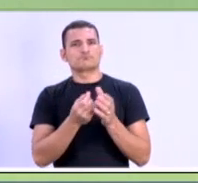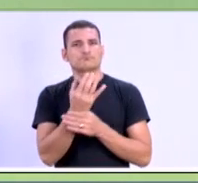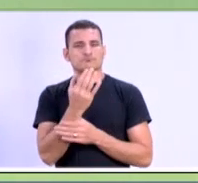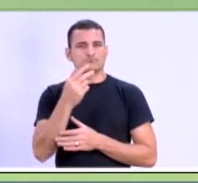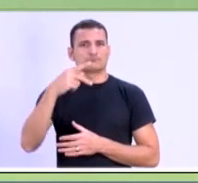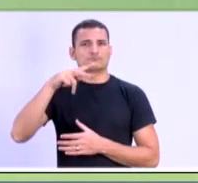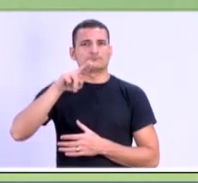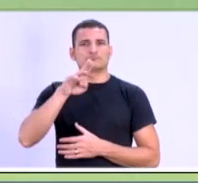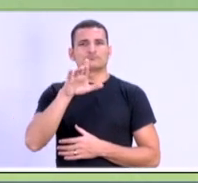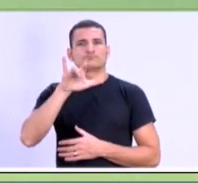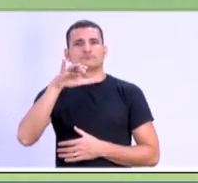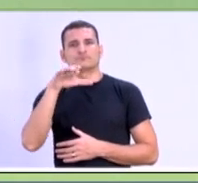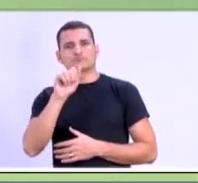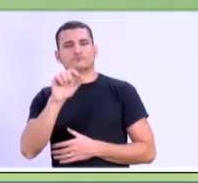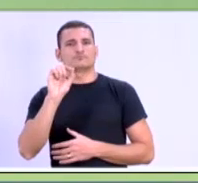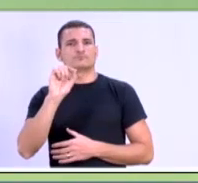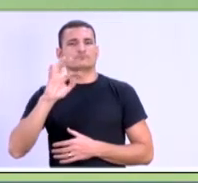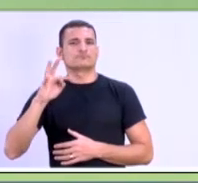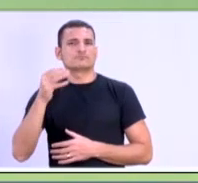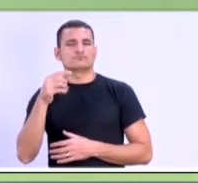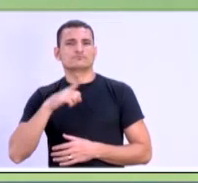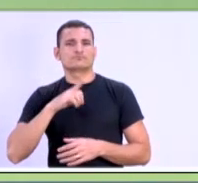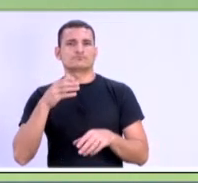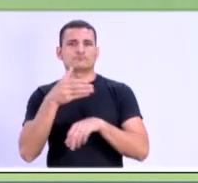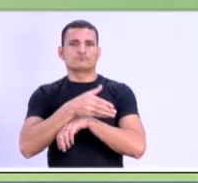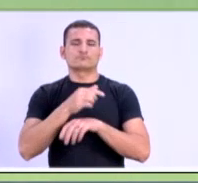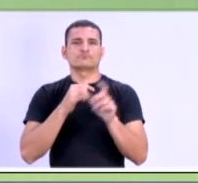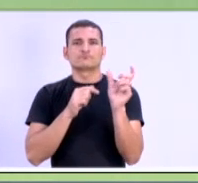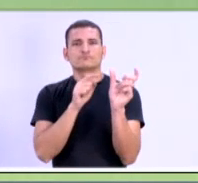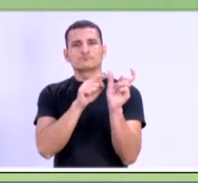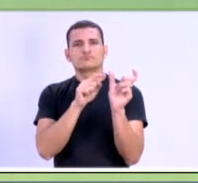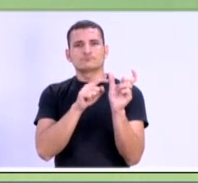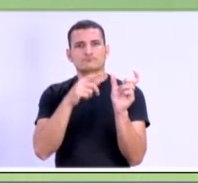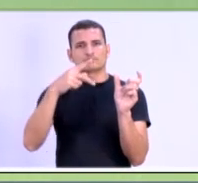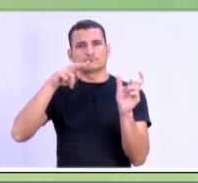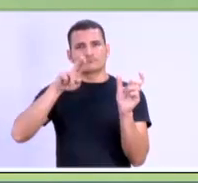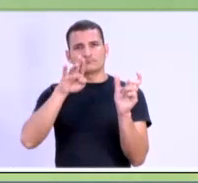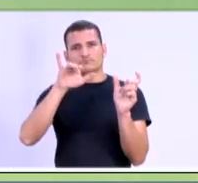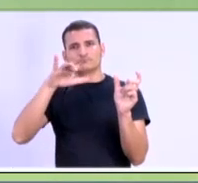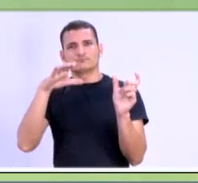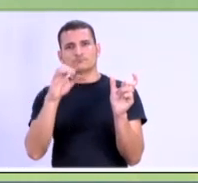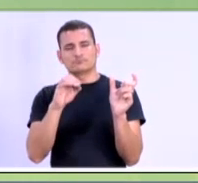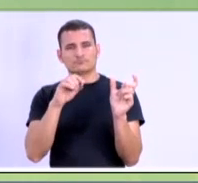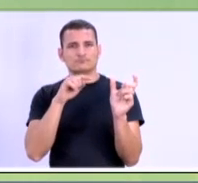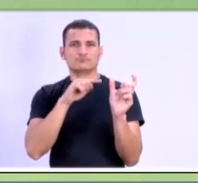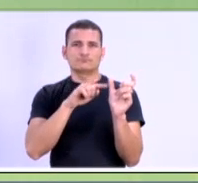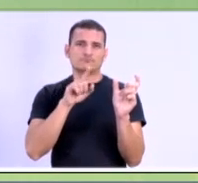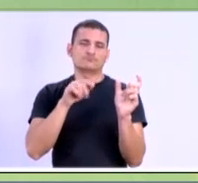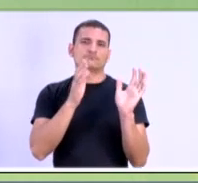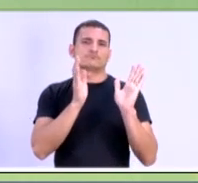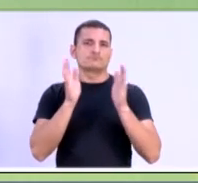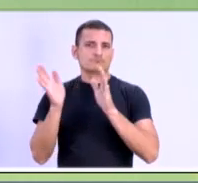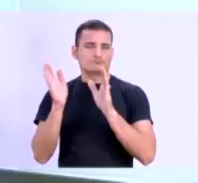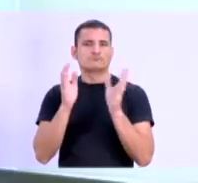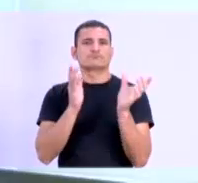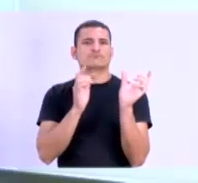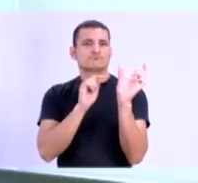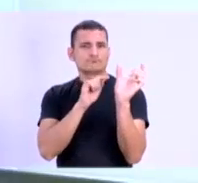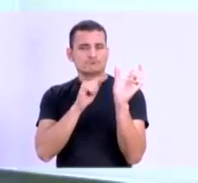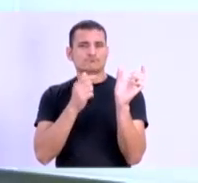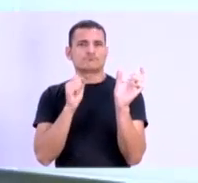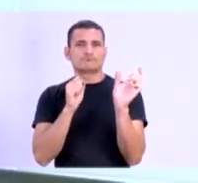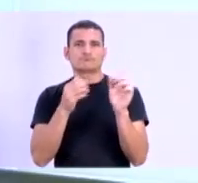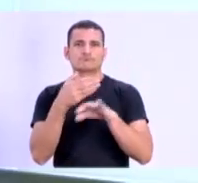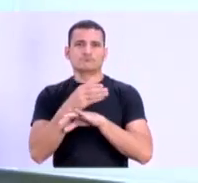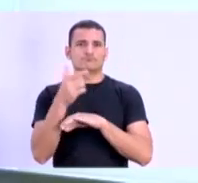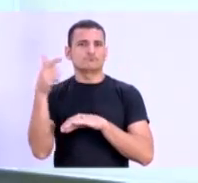todos, né, têm acesso a essa classe. Já que eu defini, ela acaba fazendo parte de uma biblioteca de classes que pode ser acessado